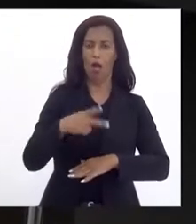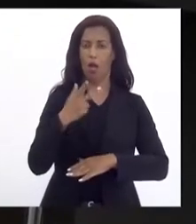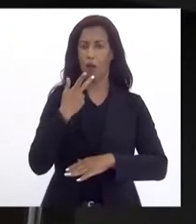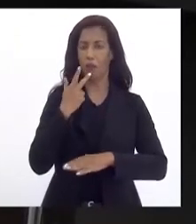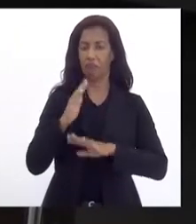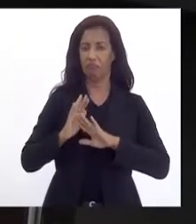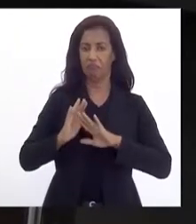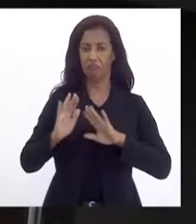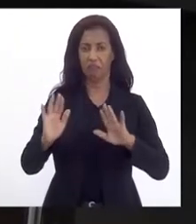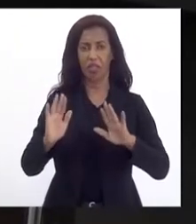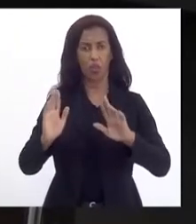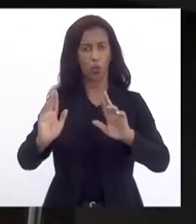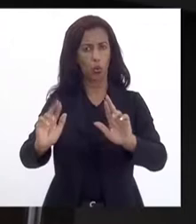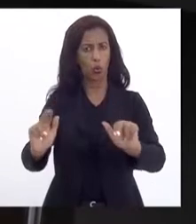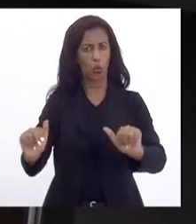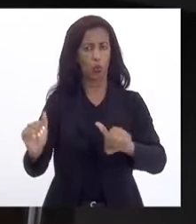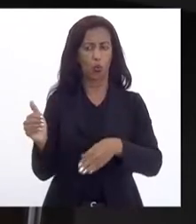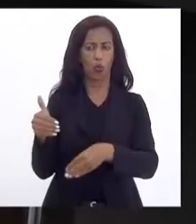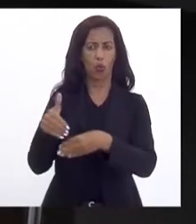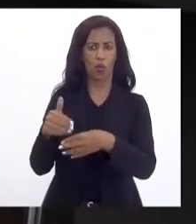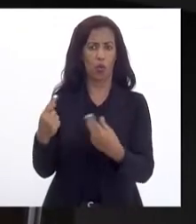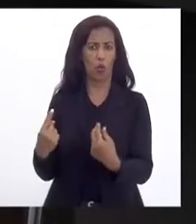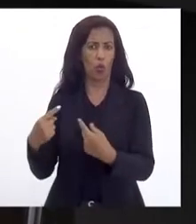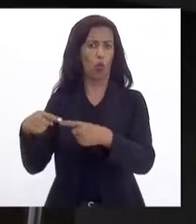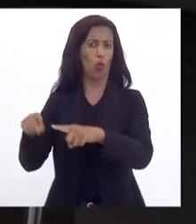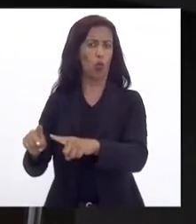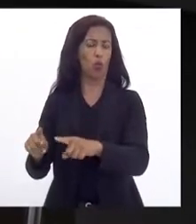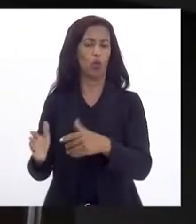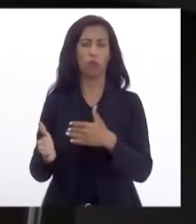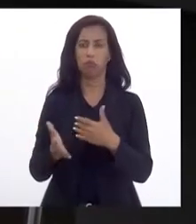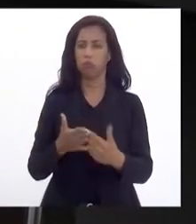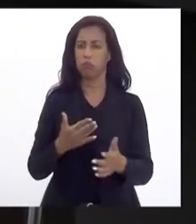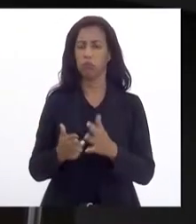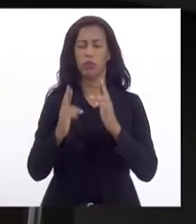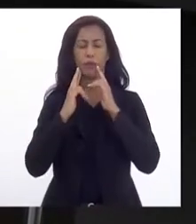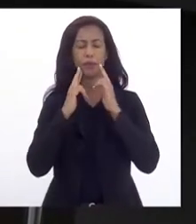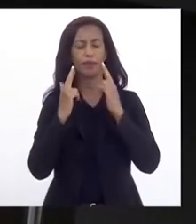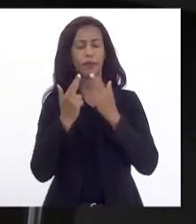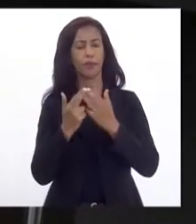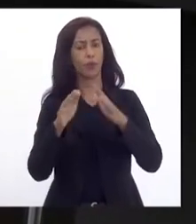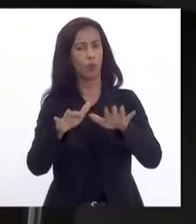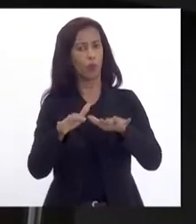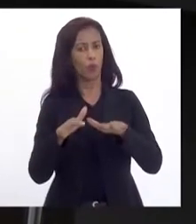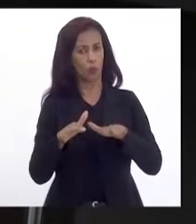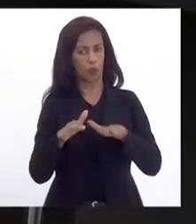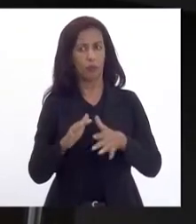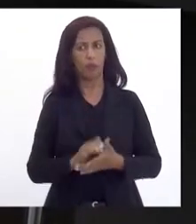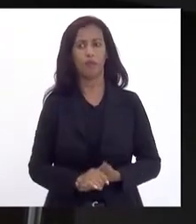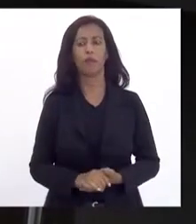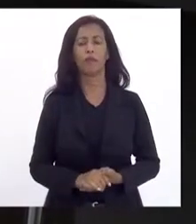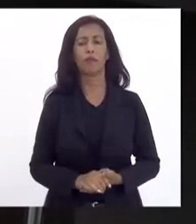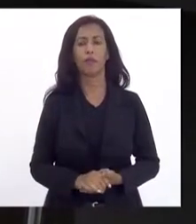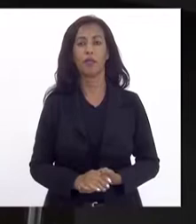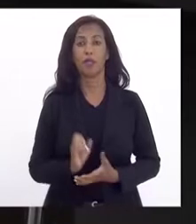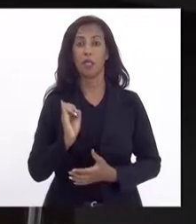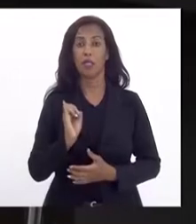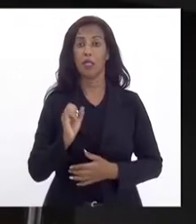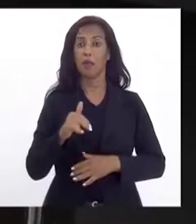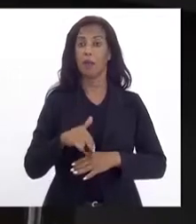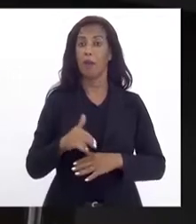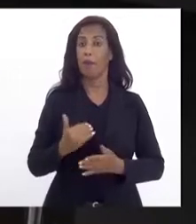assinalando que jamais votarei contra qualquer audiência pública, jamais. Né? Isso é uma posição